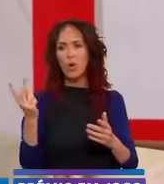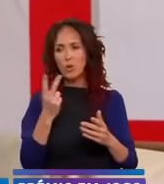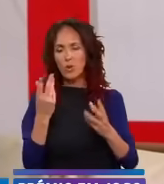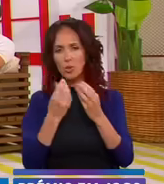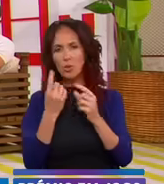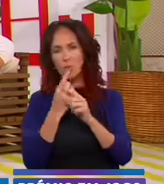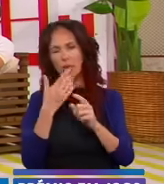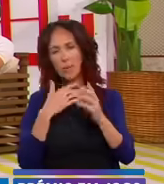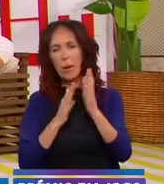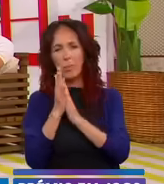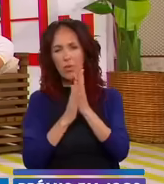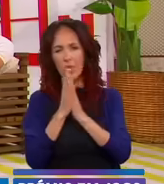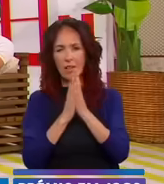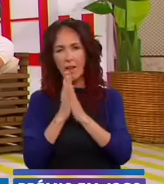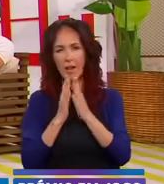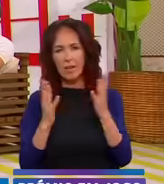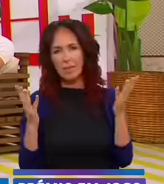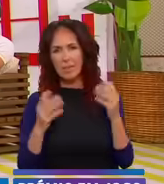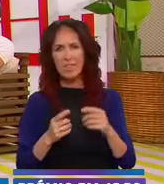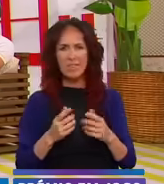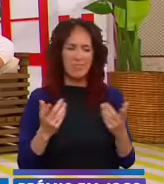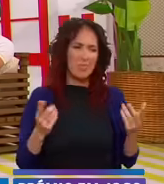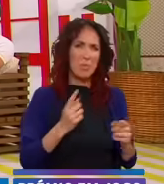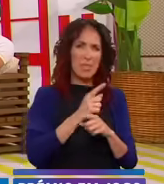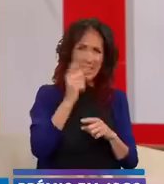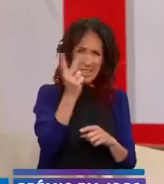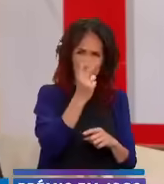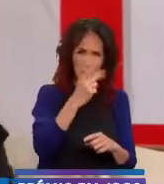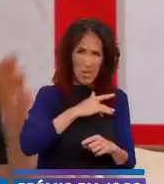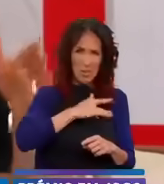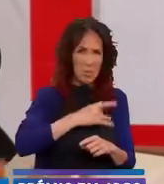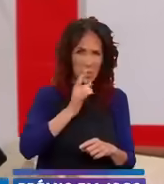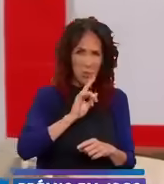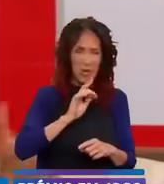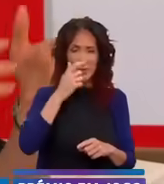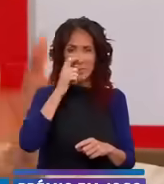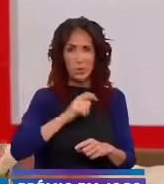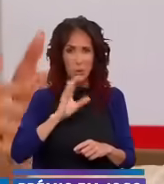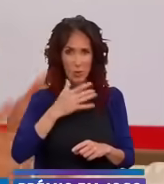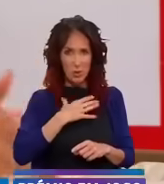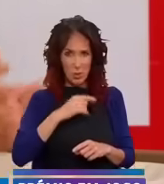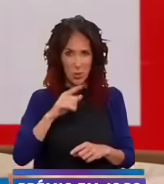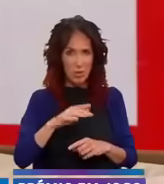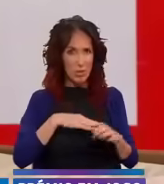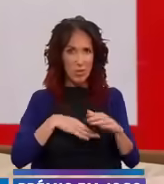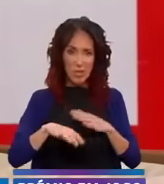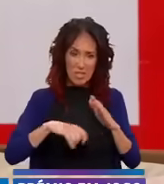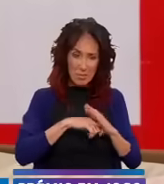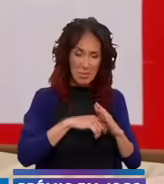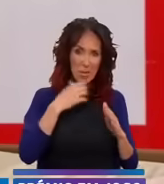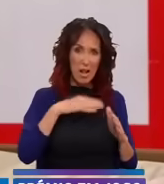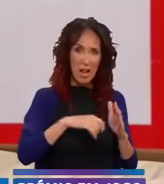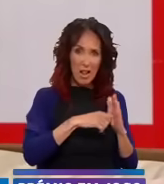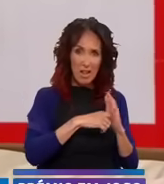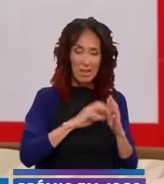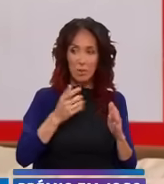Vamos lá ver, isto é tudo menos amor. Ponto. As pessoas, quando gostam, não fazem mal ao outro. Bem, mas as pessoas, quando